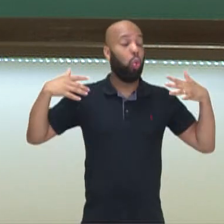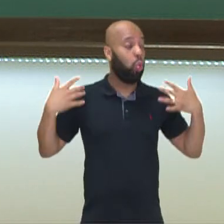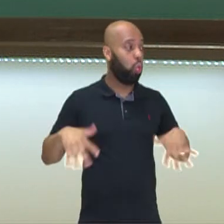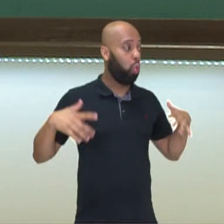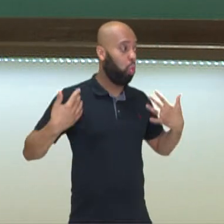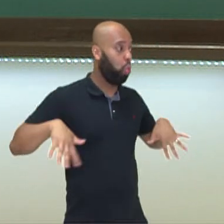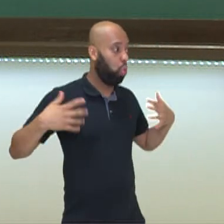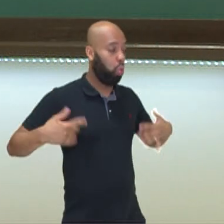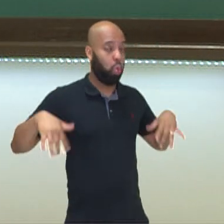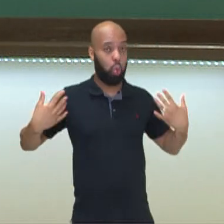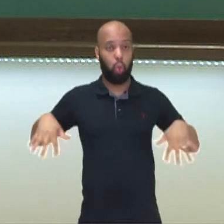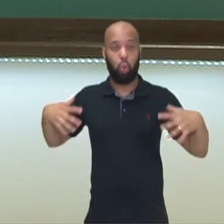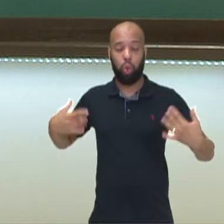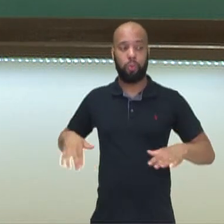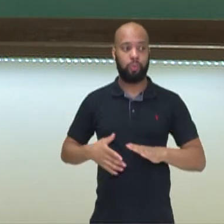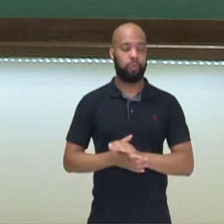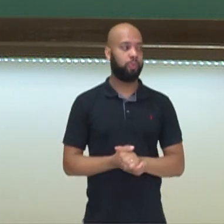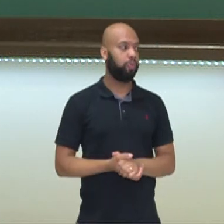galera.